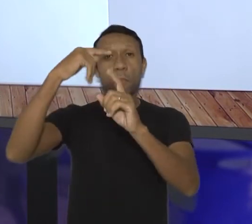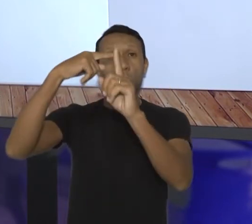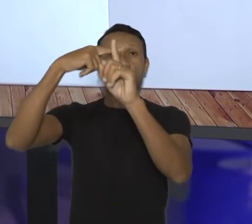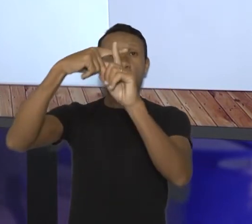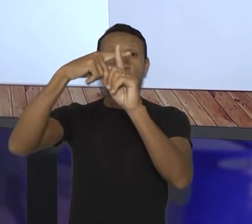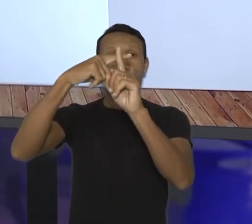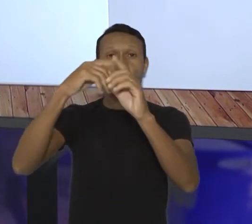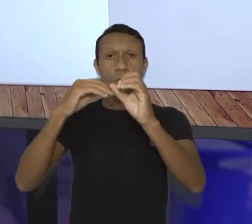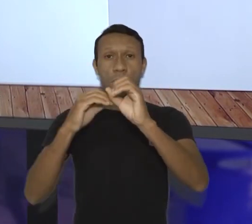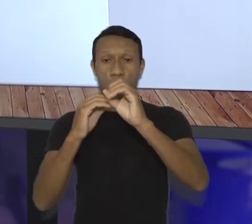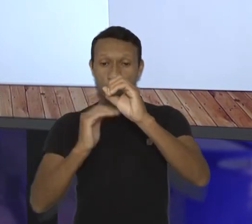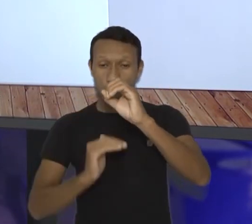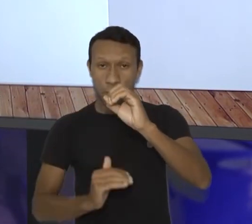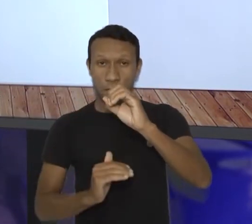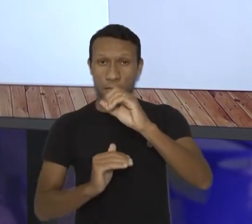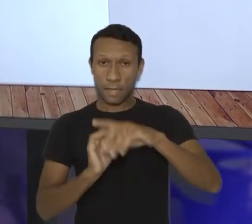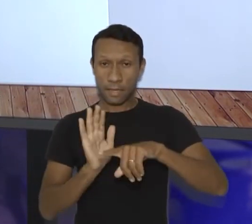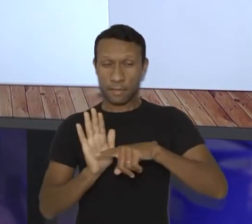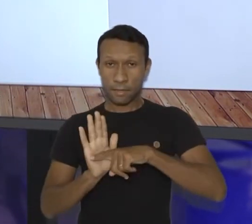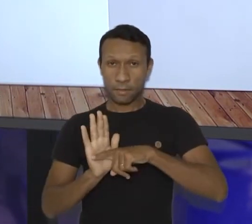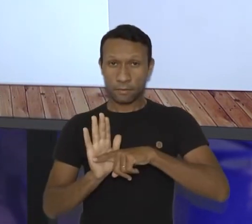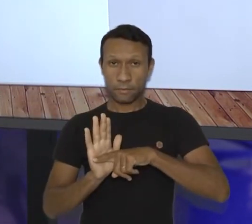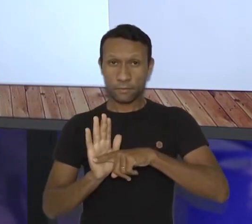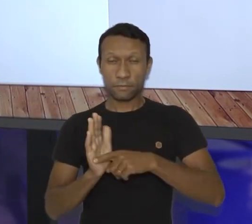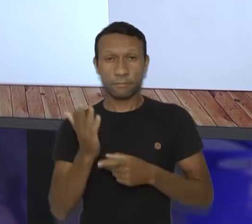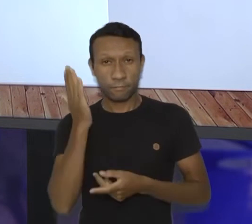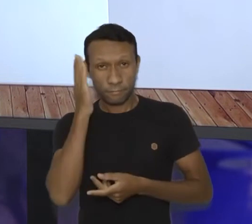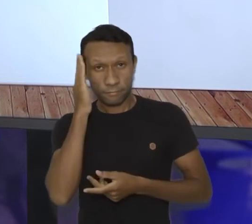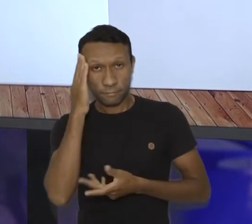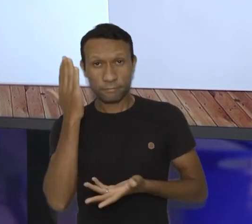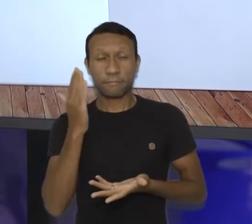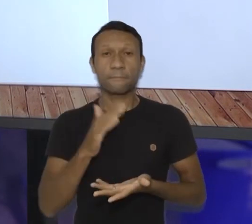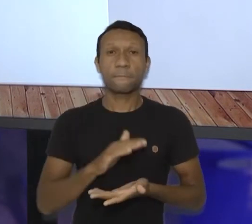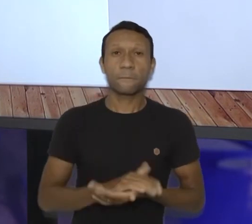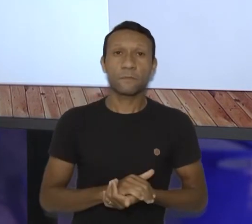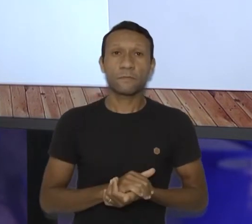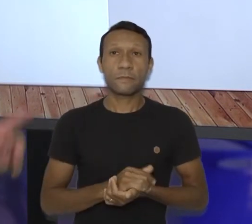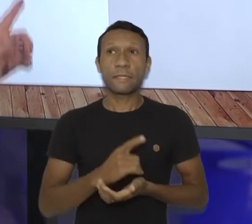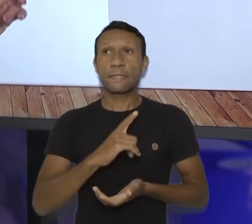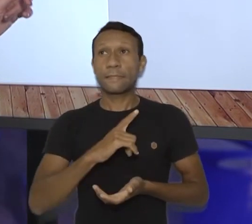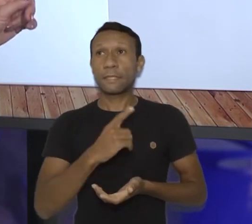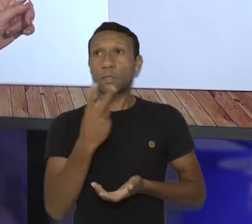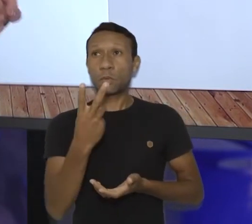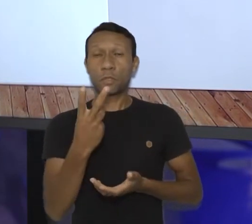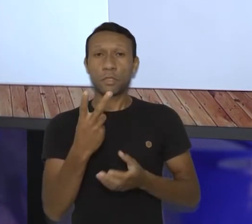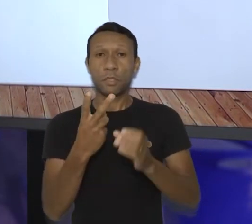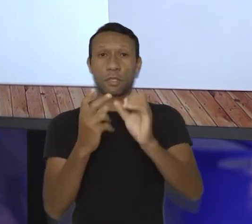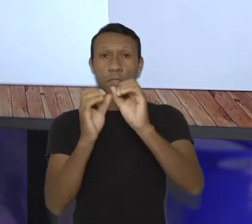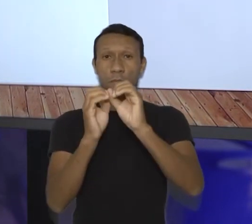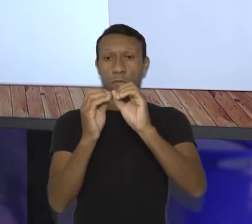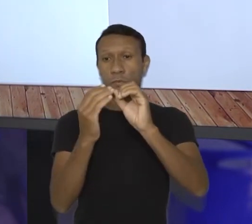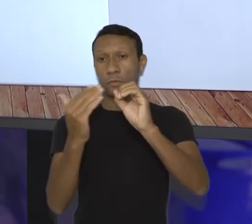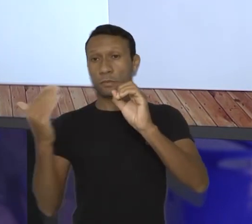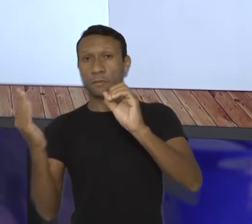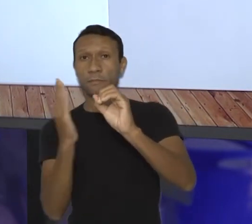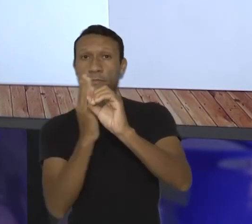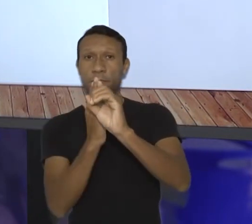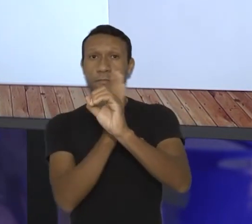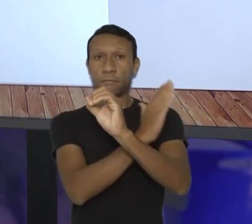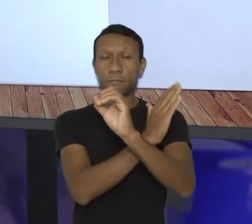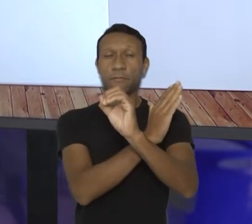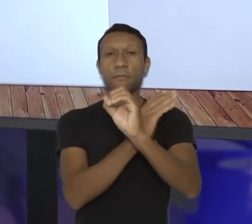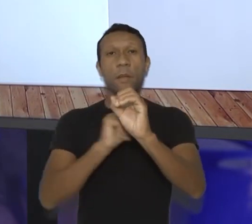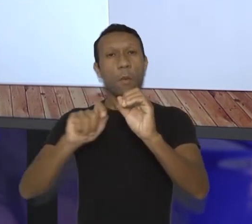e abaixo nós temos os números negativos. Isso em relação a dois eixos, o eixo de X e o eixo de